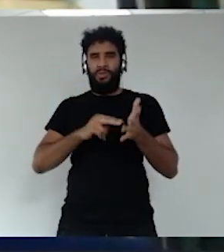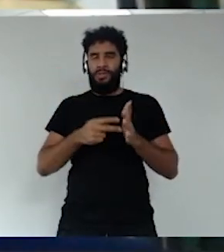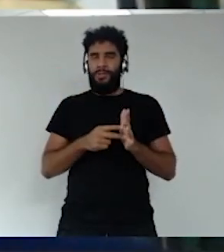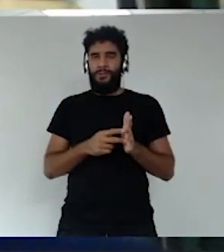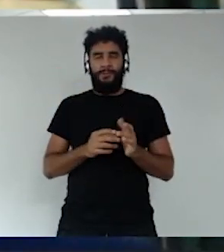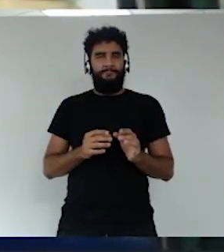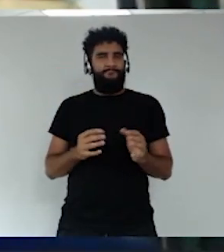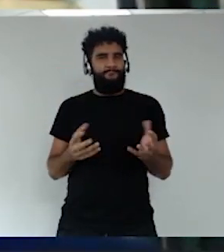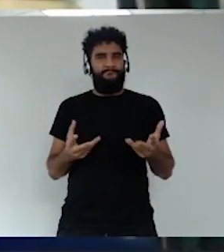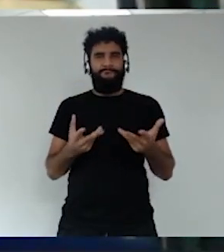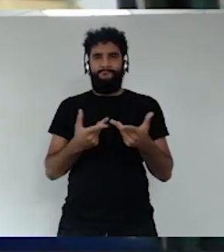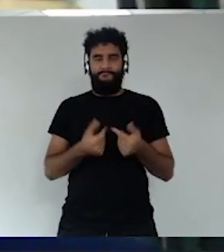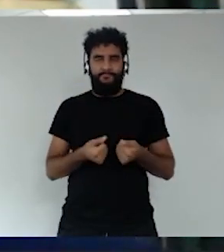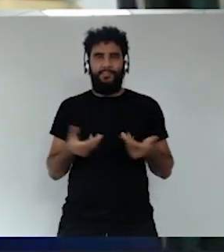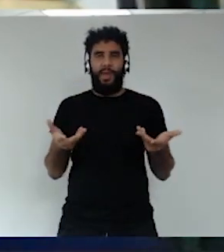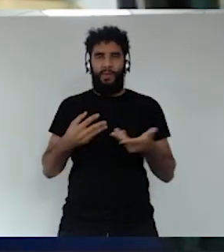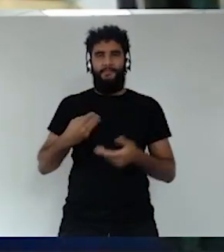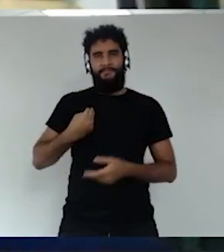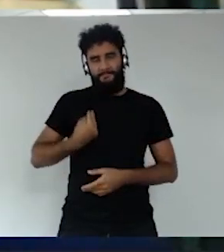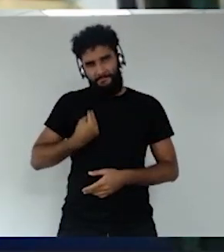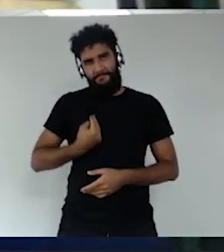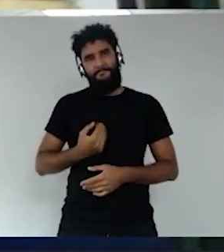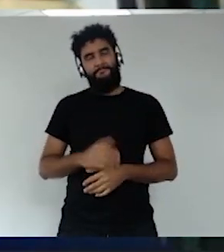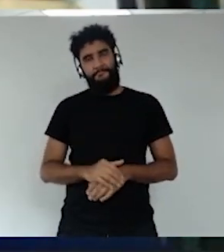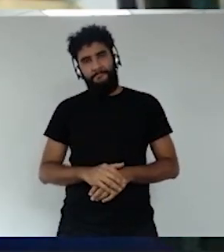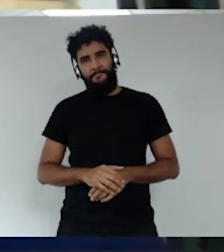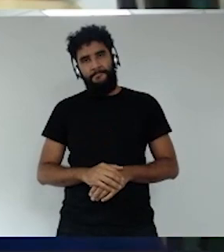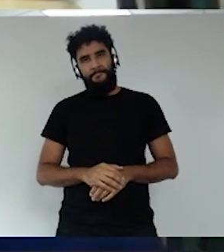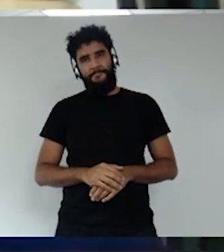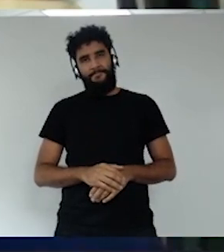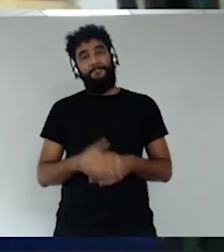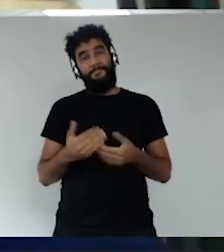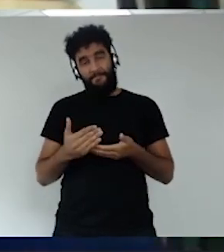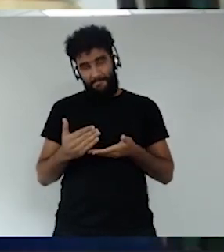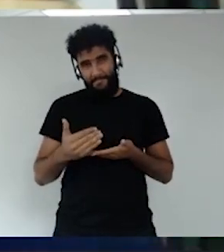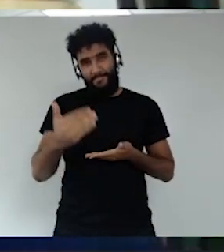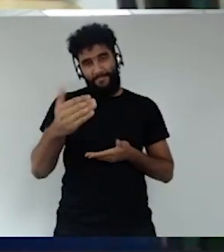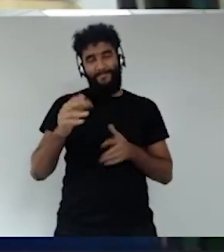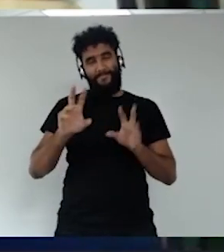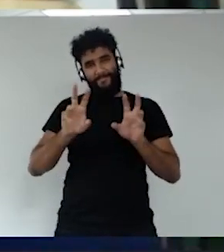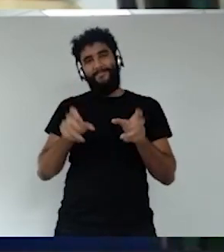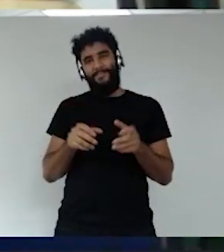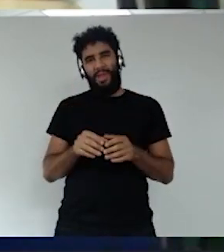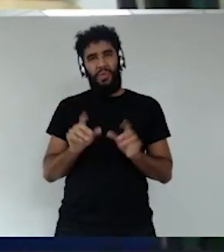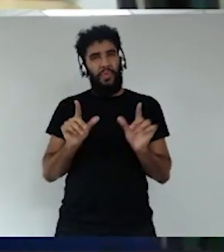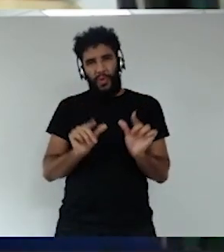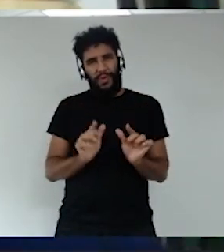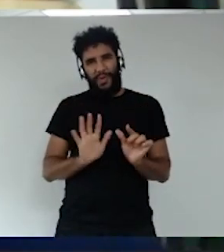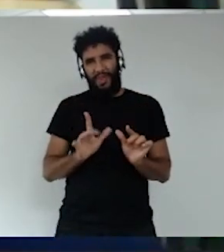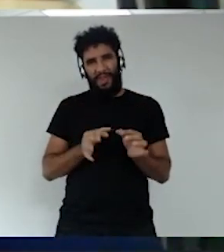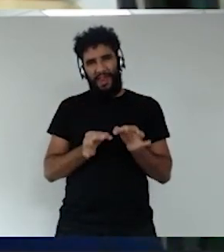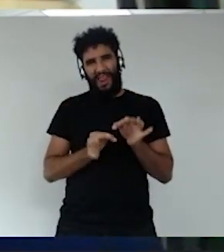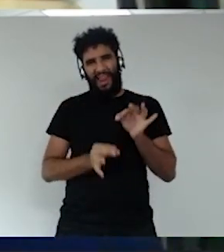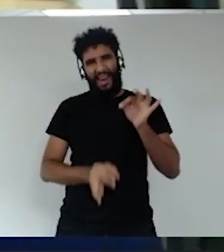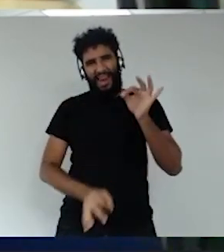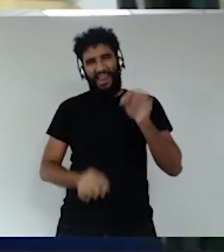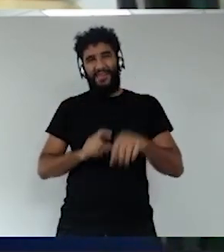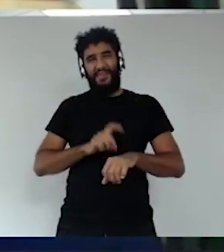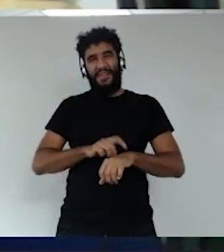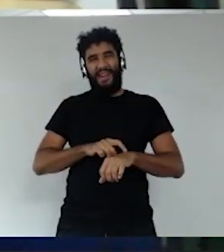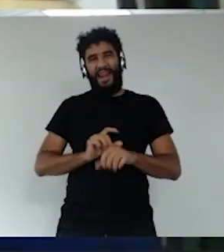significativo como este que nós estamos vivendo. Bom, vamos então aos temas, que não são poucos, e o tempo é